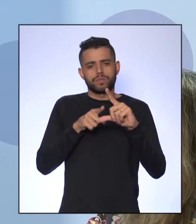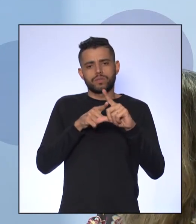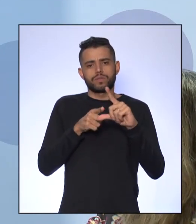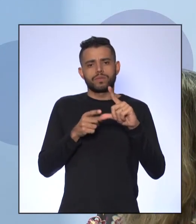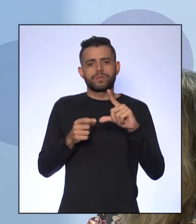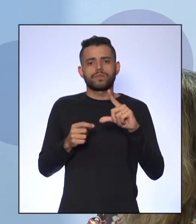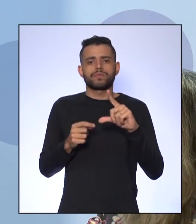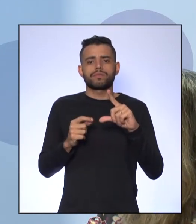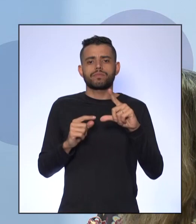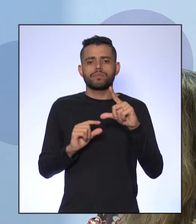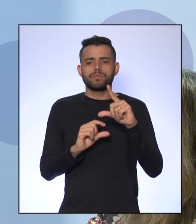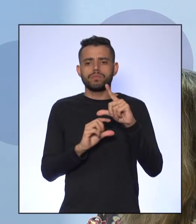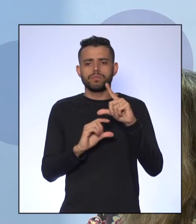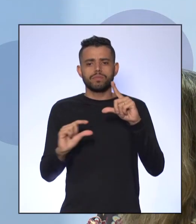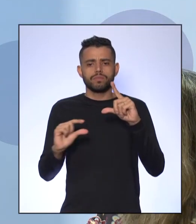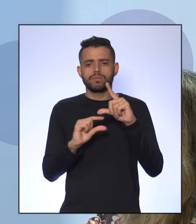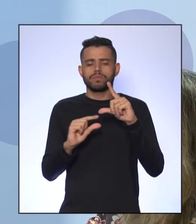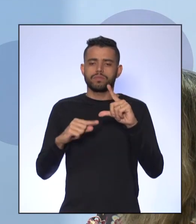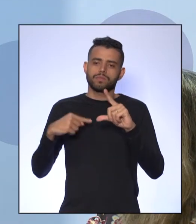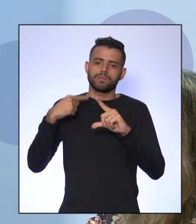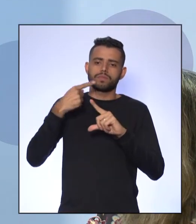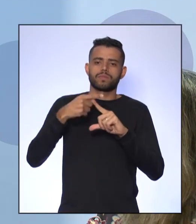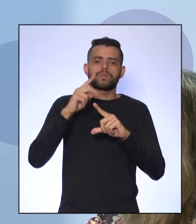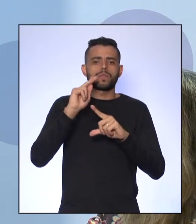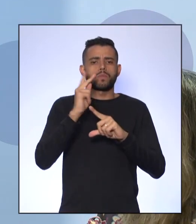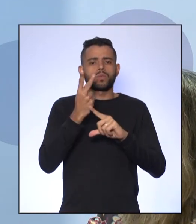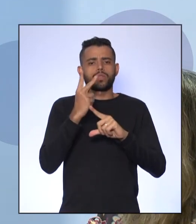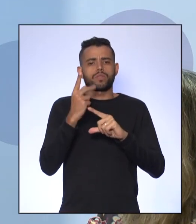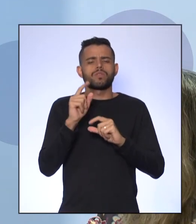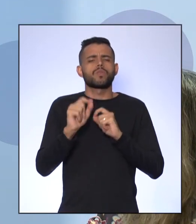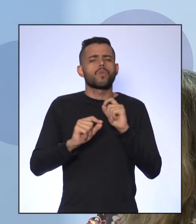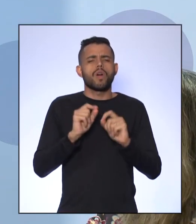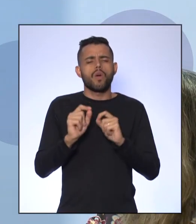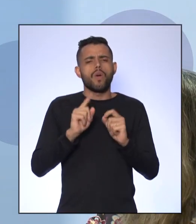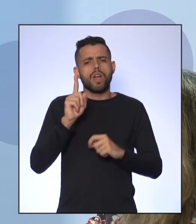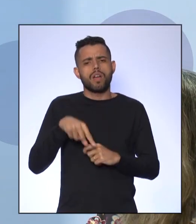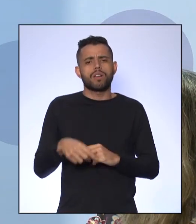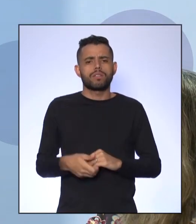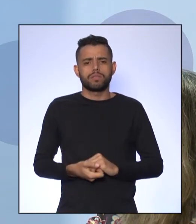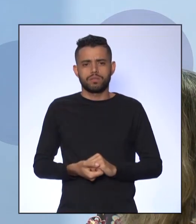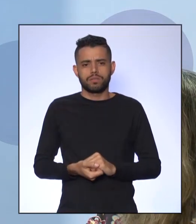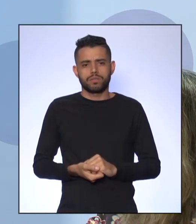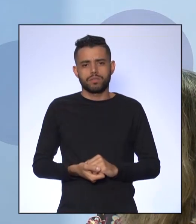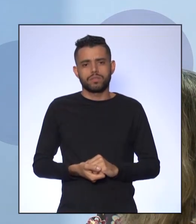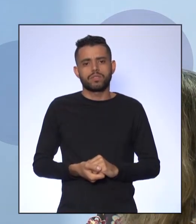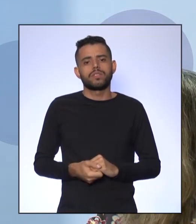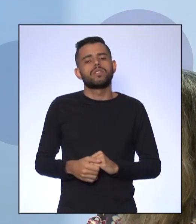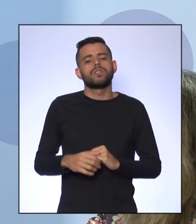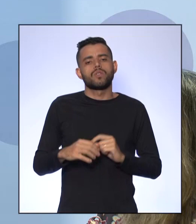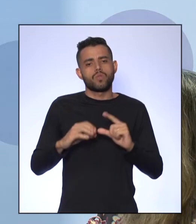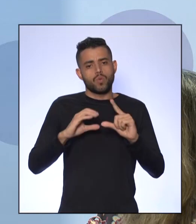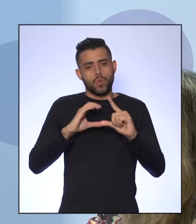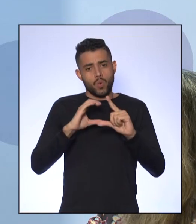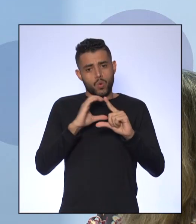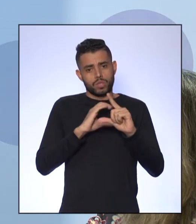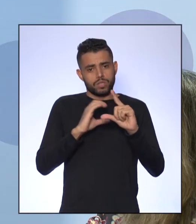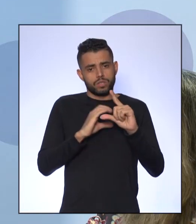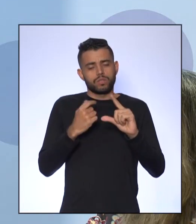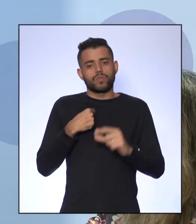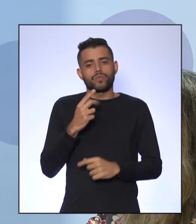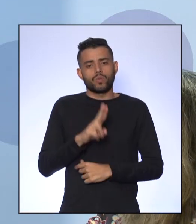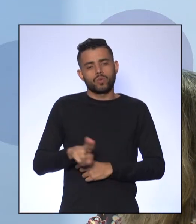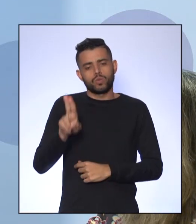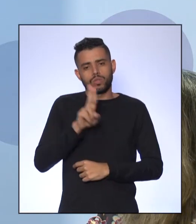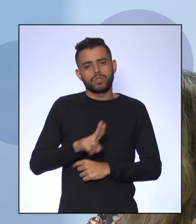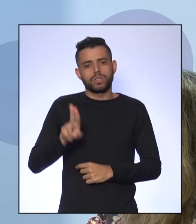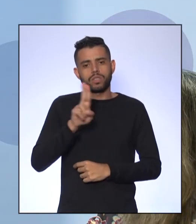adjacente sobre hipotenusa. Quem é o cateto adjacente sobre hipotenusa? É o cosseno. Então eu vou